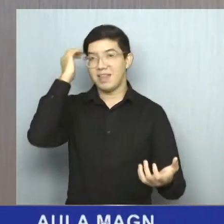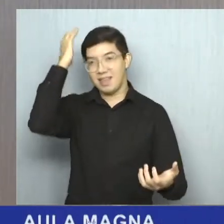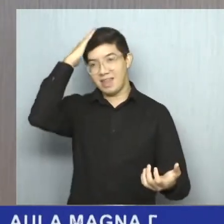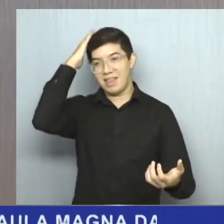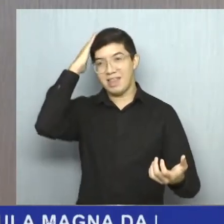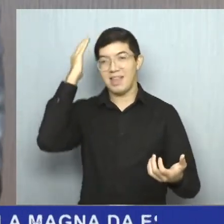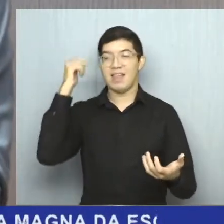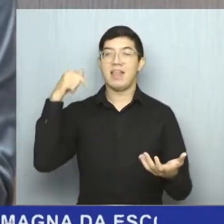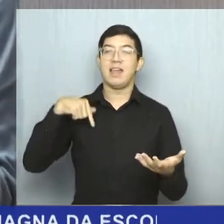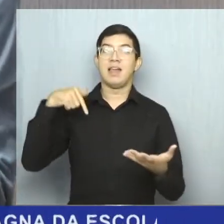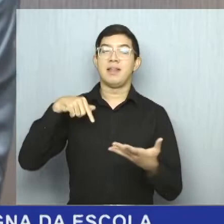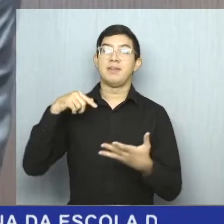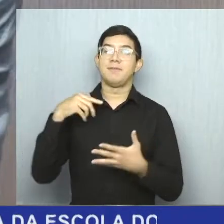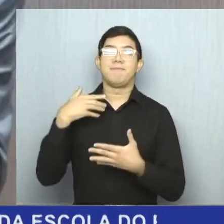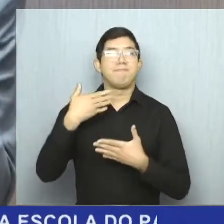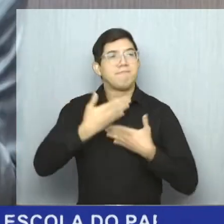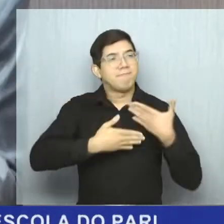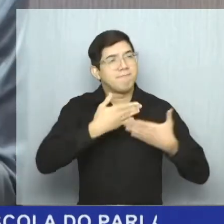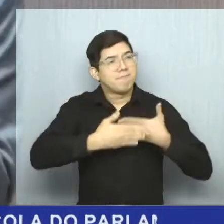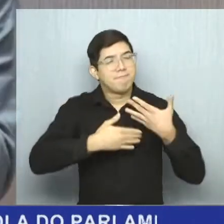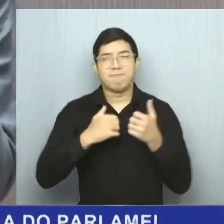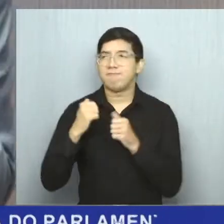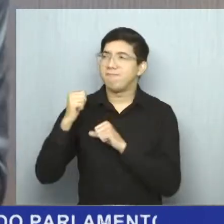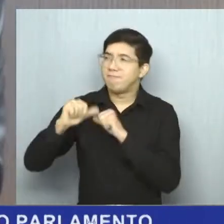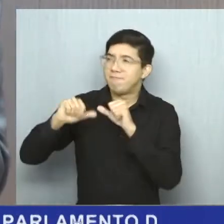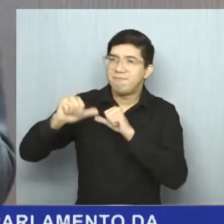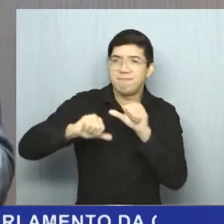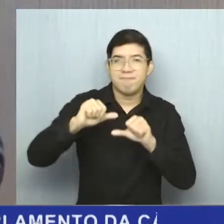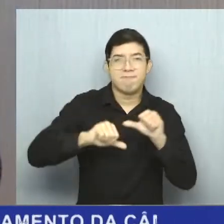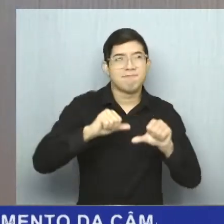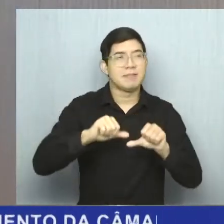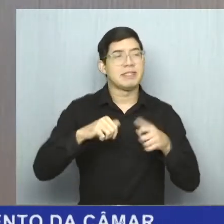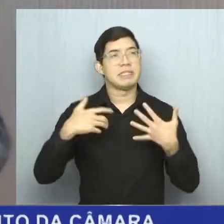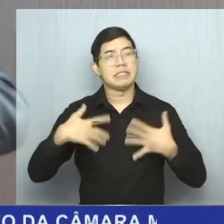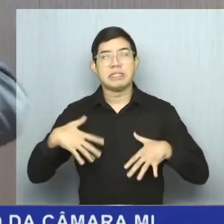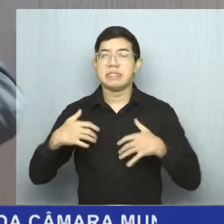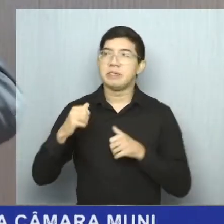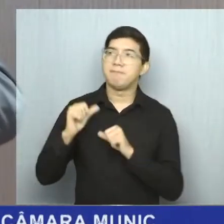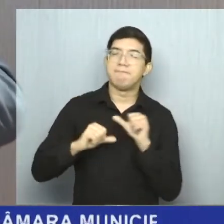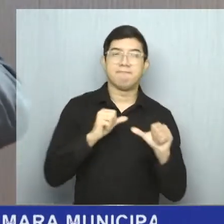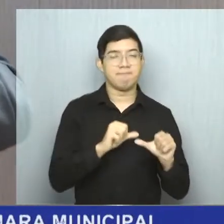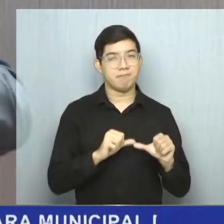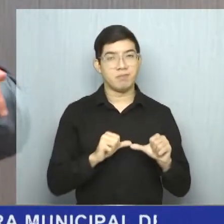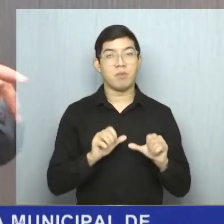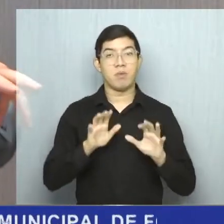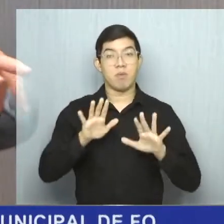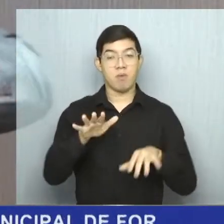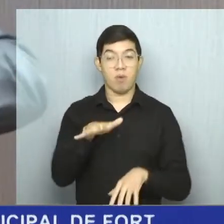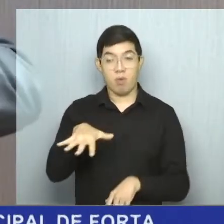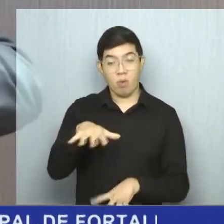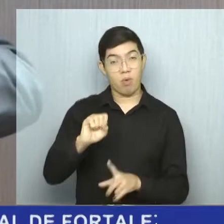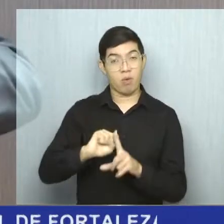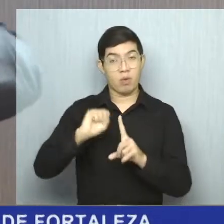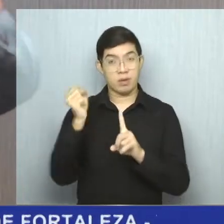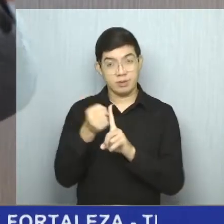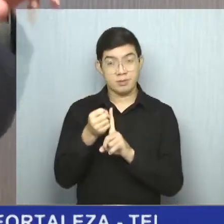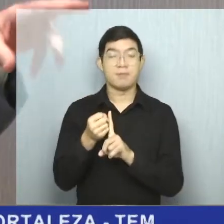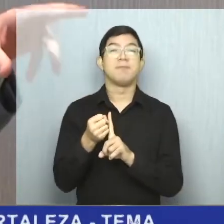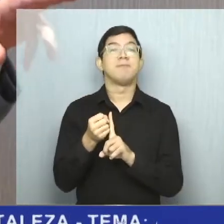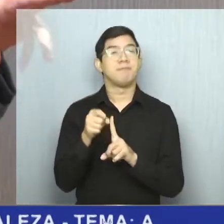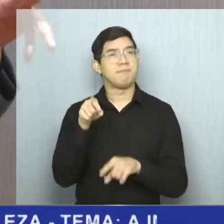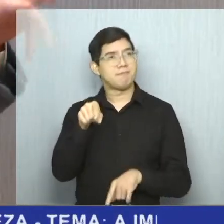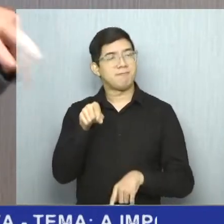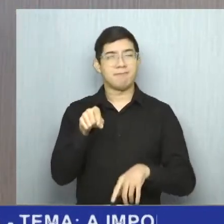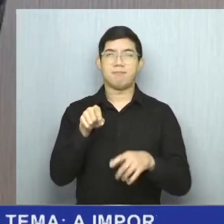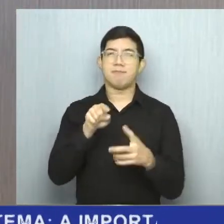vez mais complexo, os negócios de Estado vão ficando cada vez mais acelerados, os interesses da sociedade começam a se